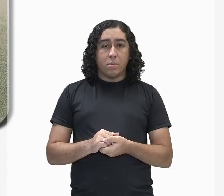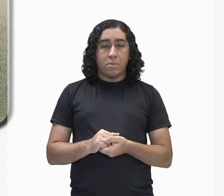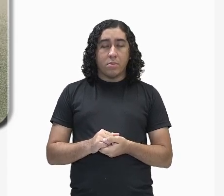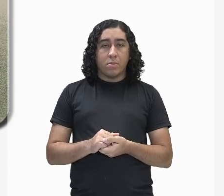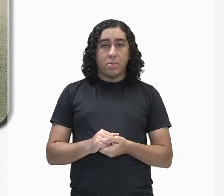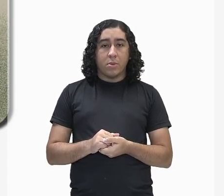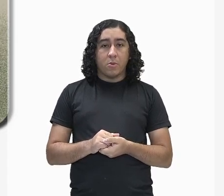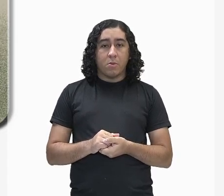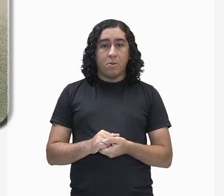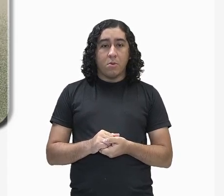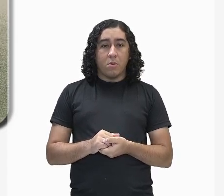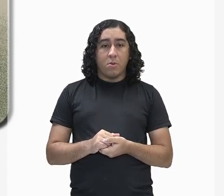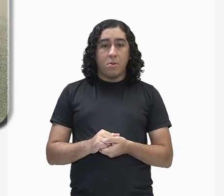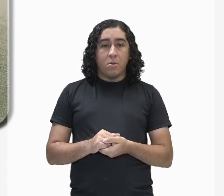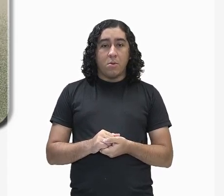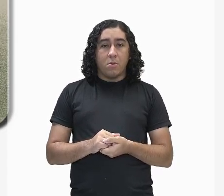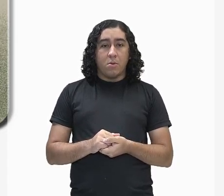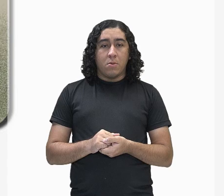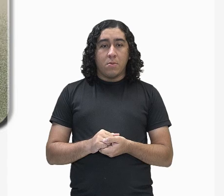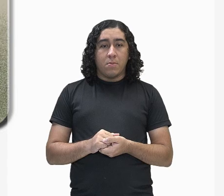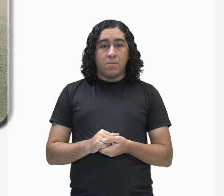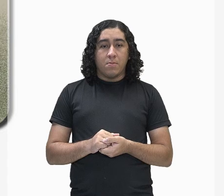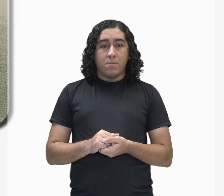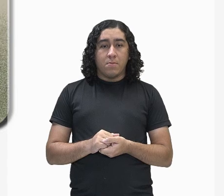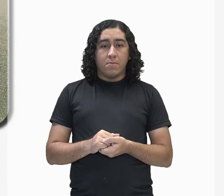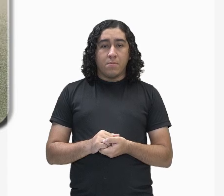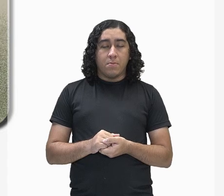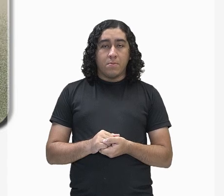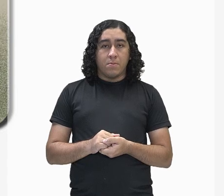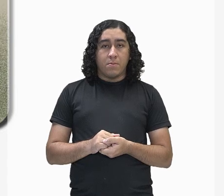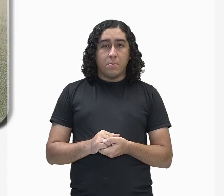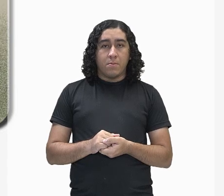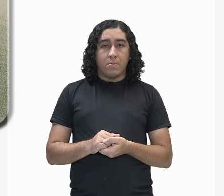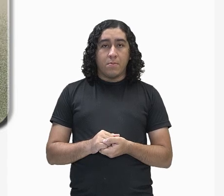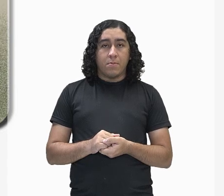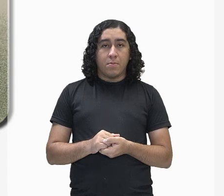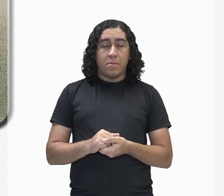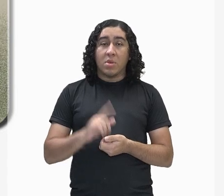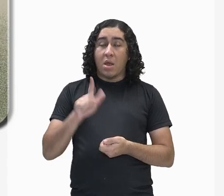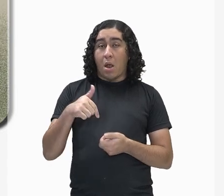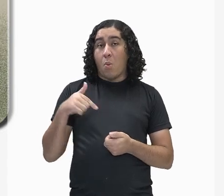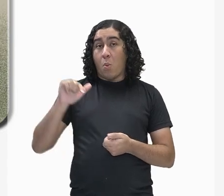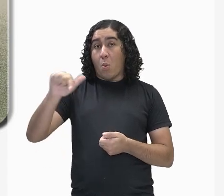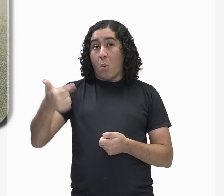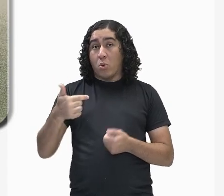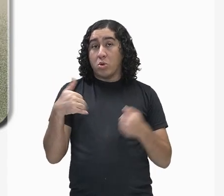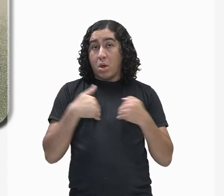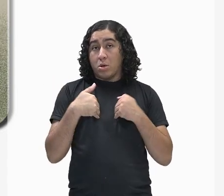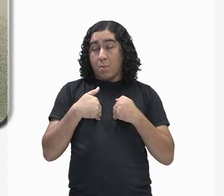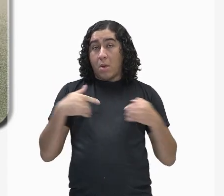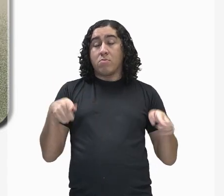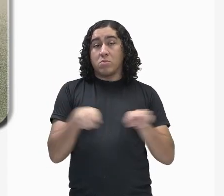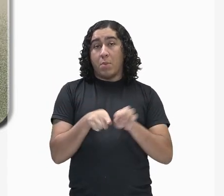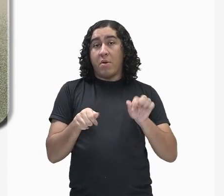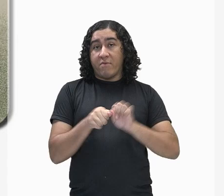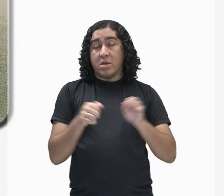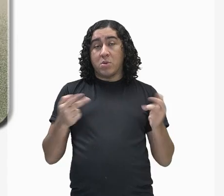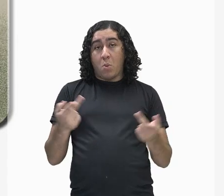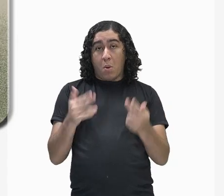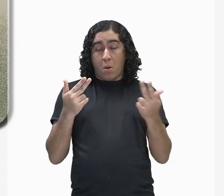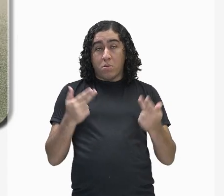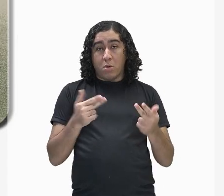muda, né? Então, a gente observa aí um outro representante, né, uma outra espécie que também realiza esse